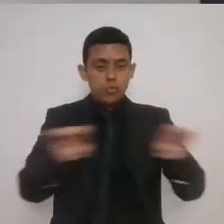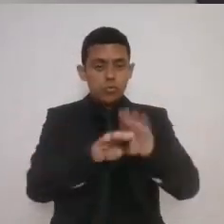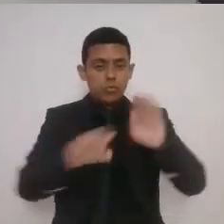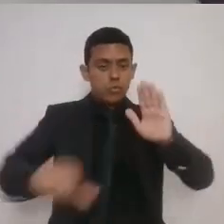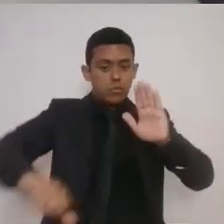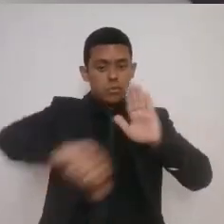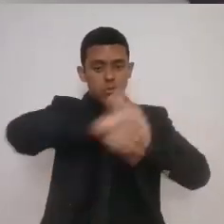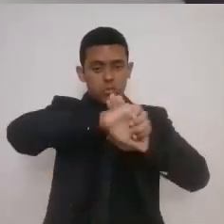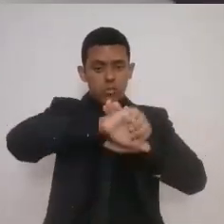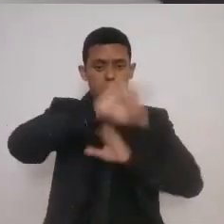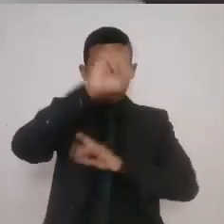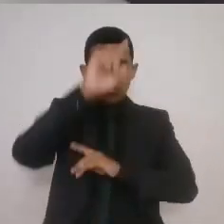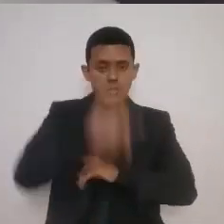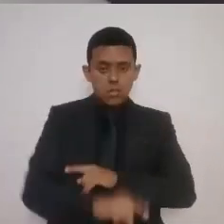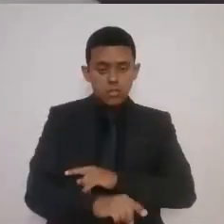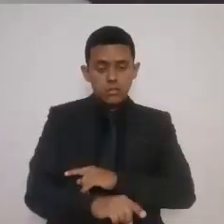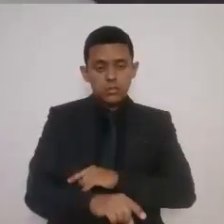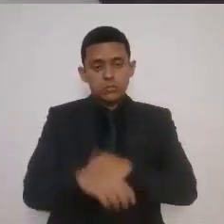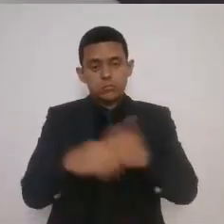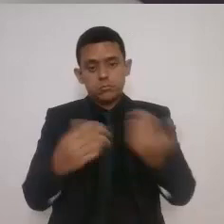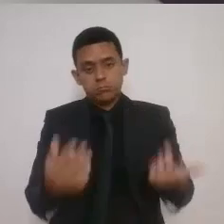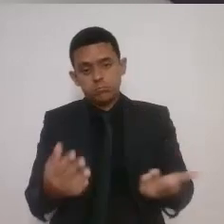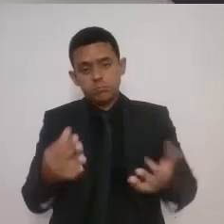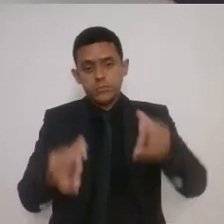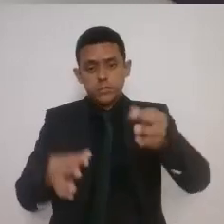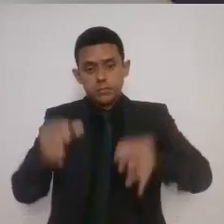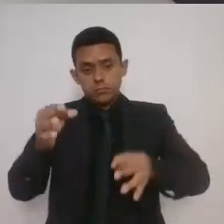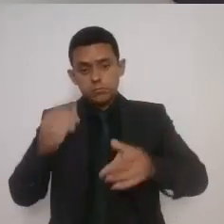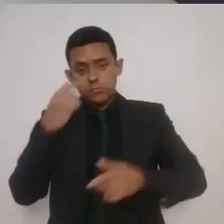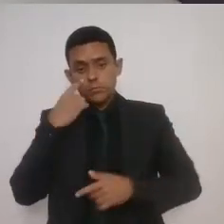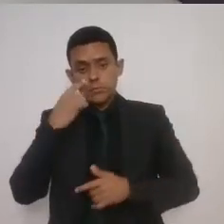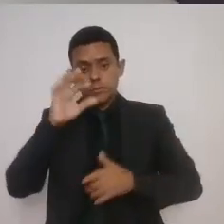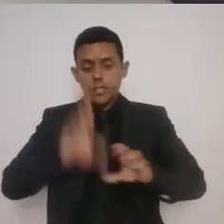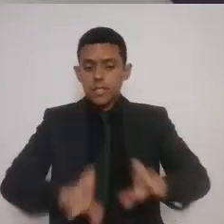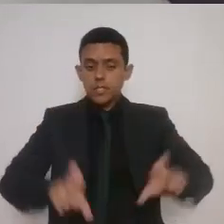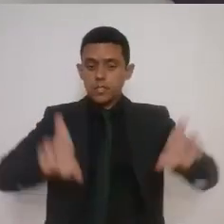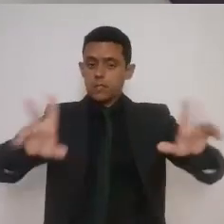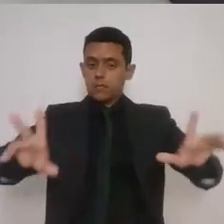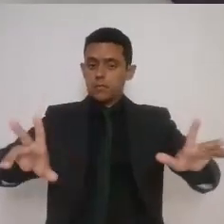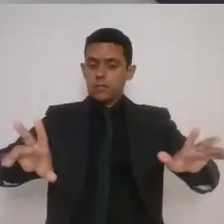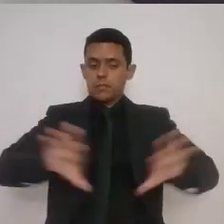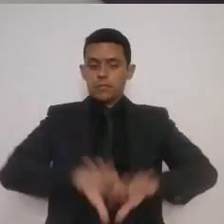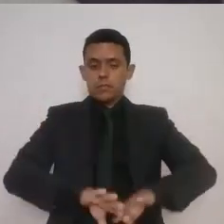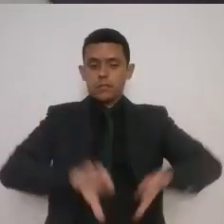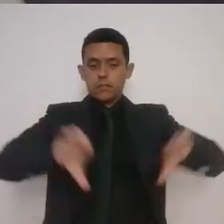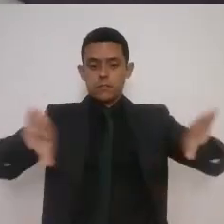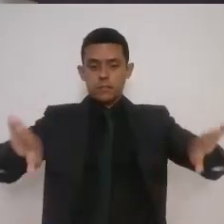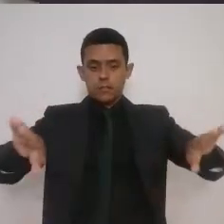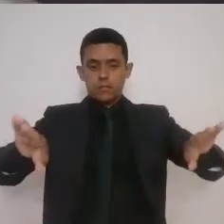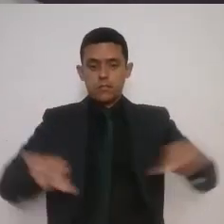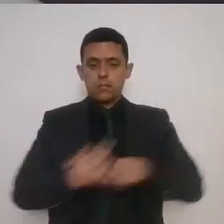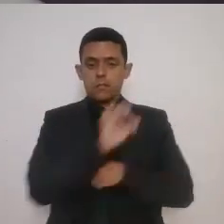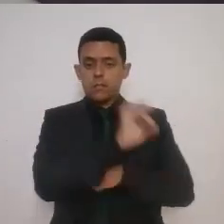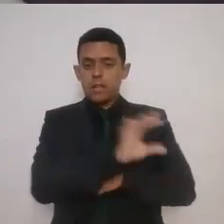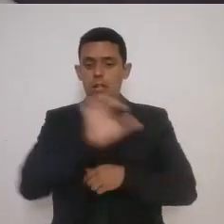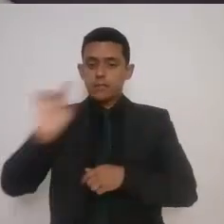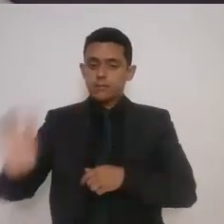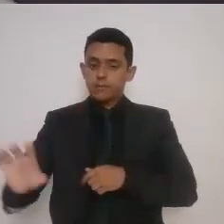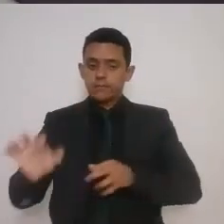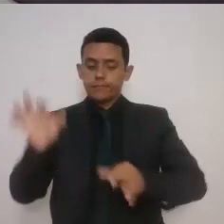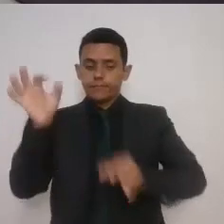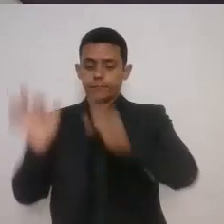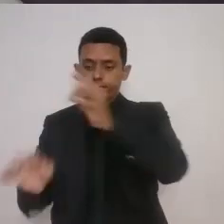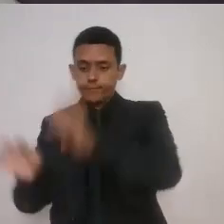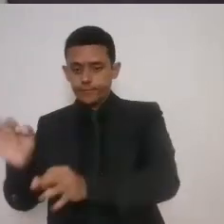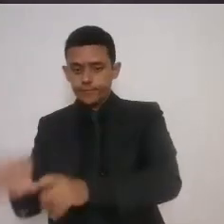de se tornar prevento o juízo anterior. Aqui haver, naturalmente, em cada caso, a efetiva ocorrência